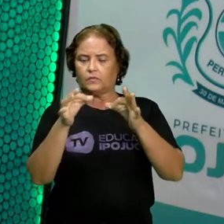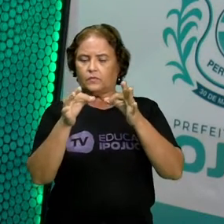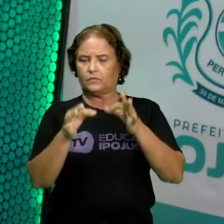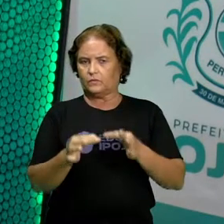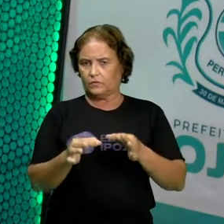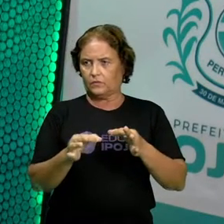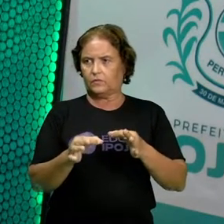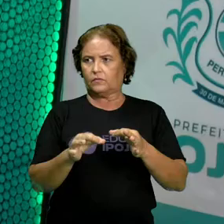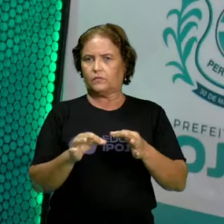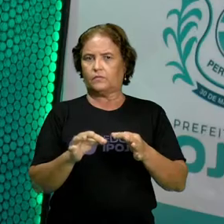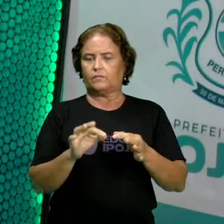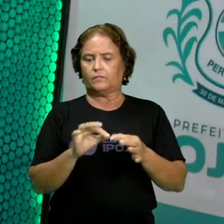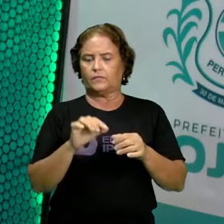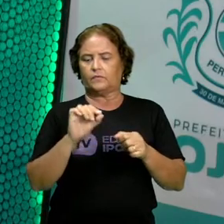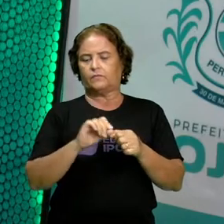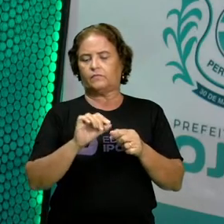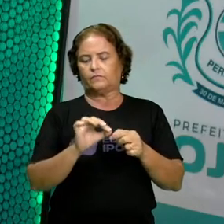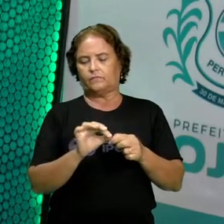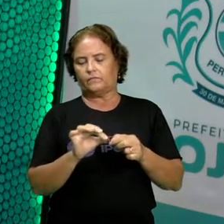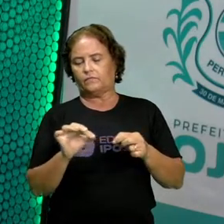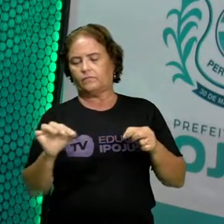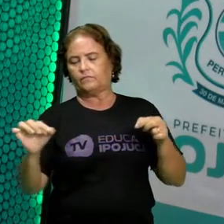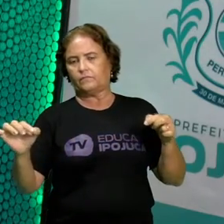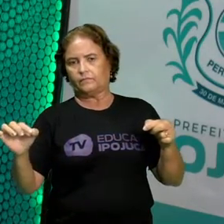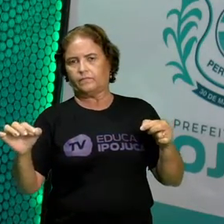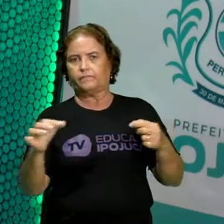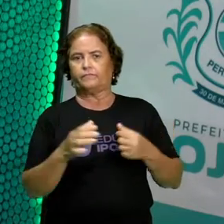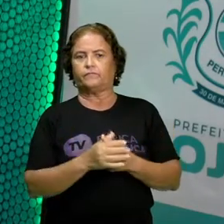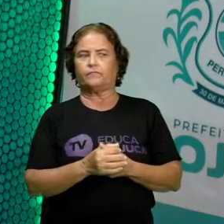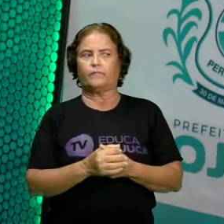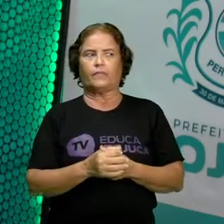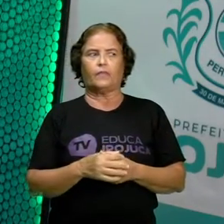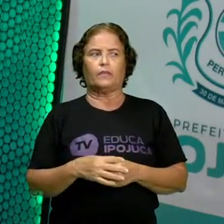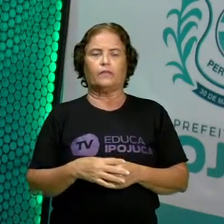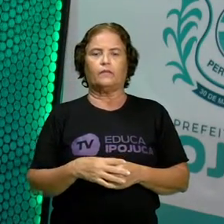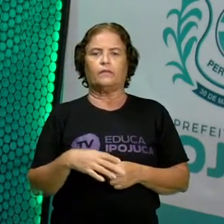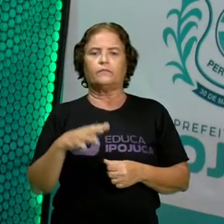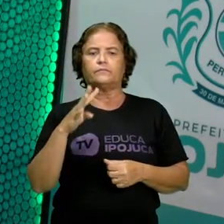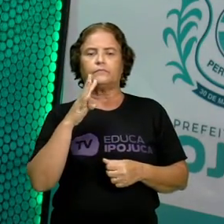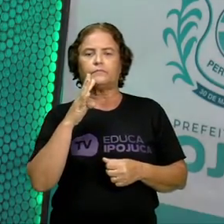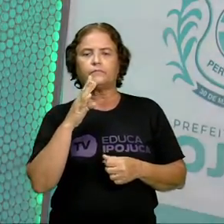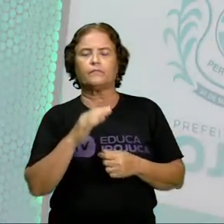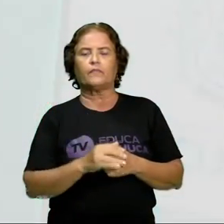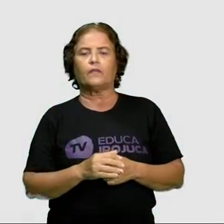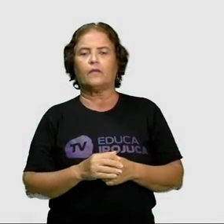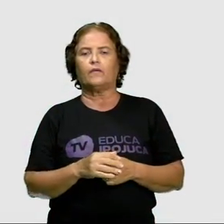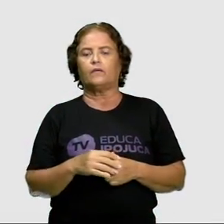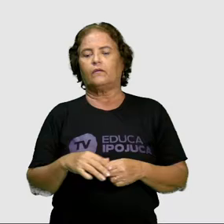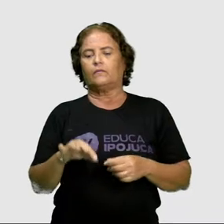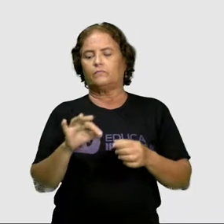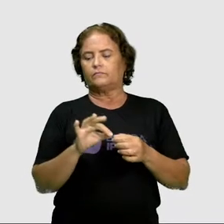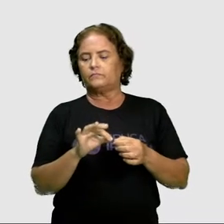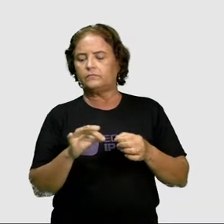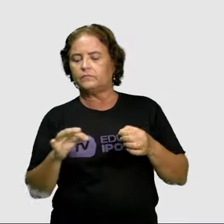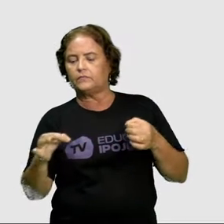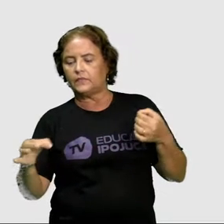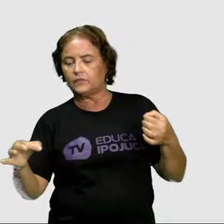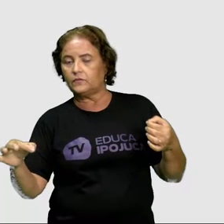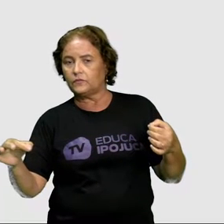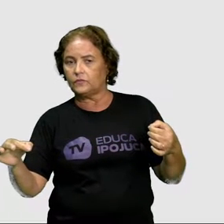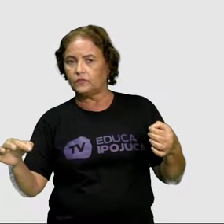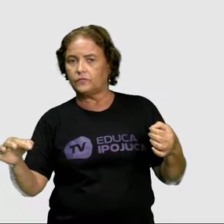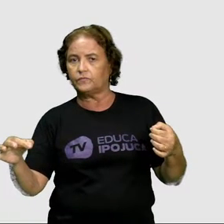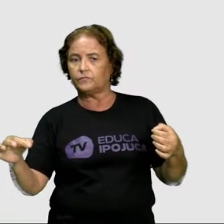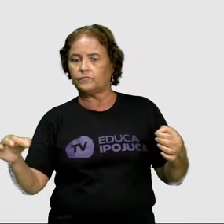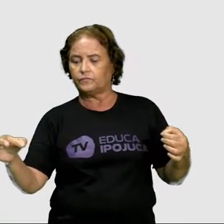a medição. E aí vamos conhecer. Para medir comprimento, a gente usa